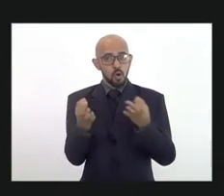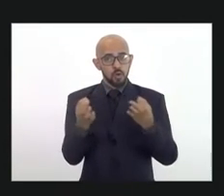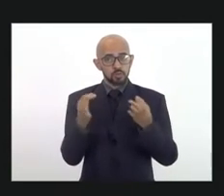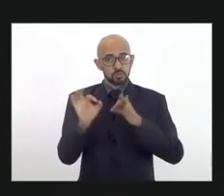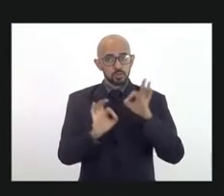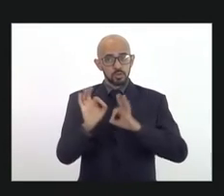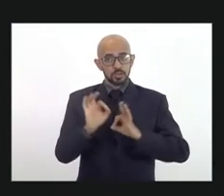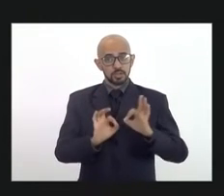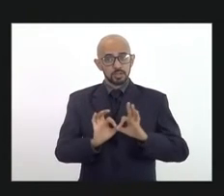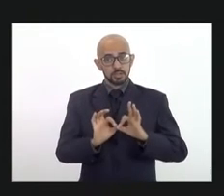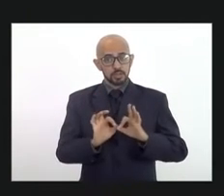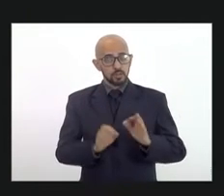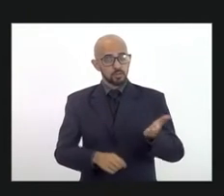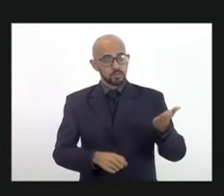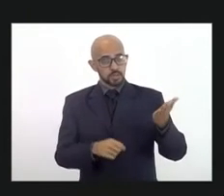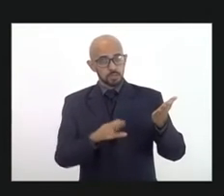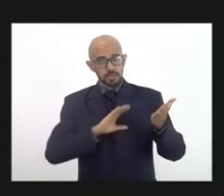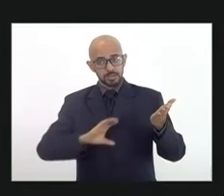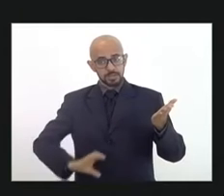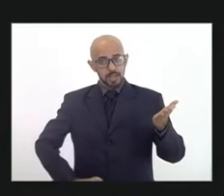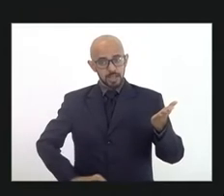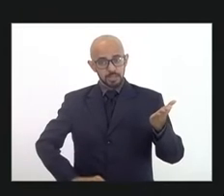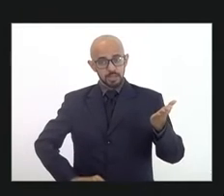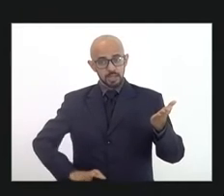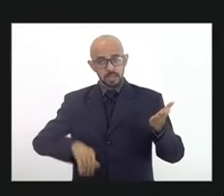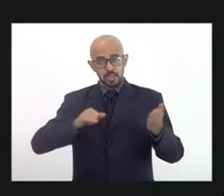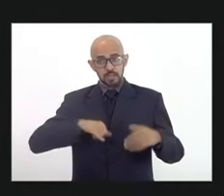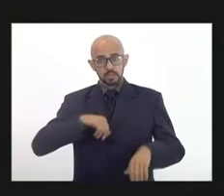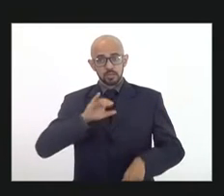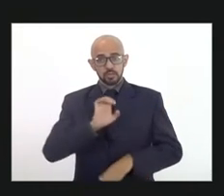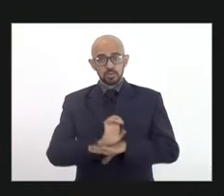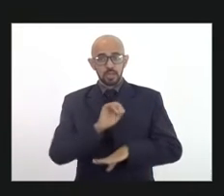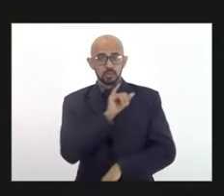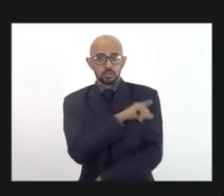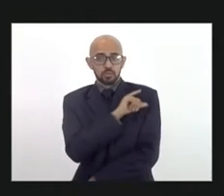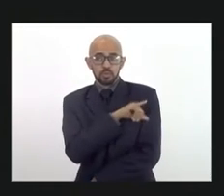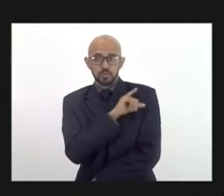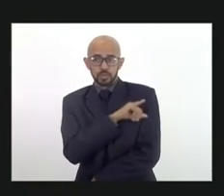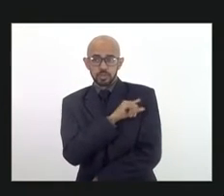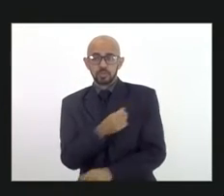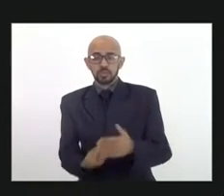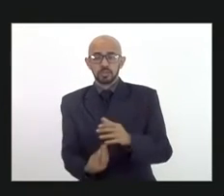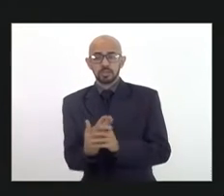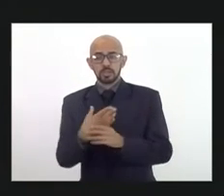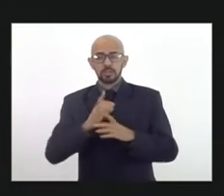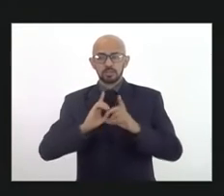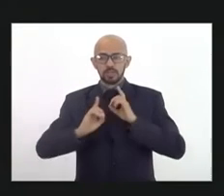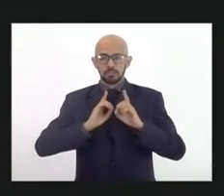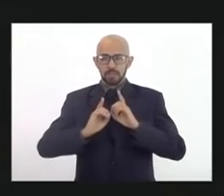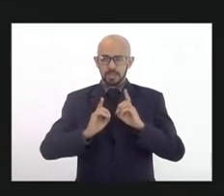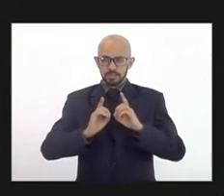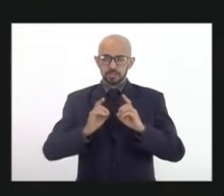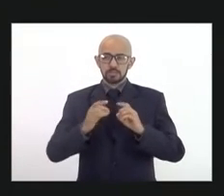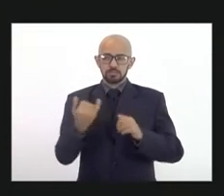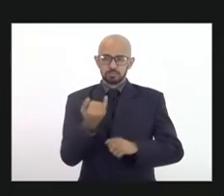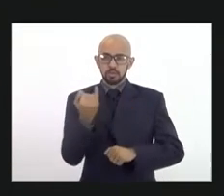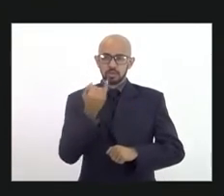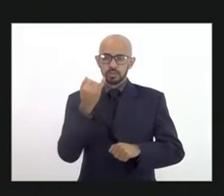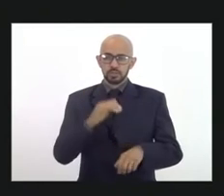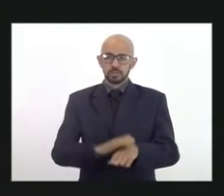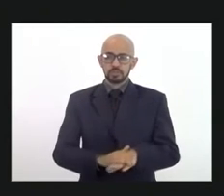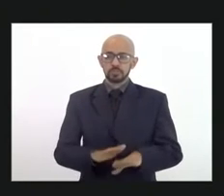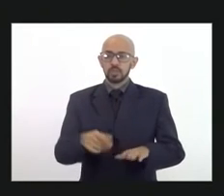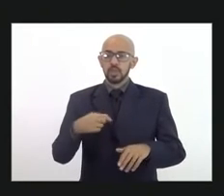é uma cidadã fluminense que acredita e, por isso, organiza sempre debates produtivos. Eu vou ser breve, porque depois